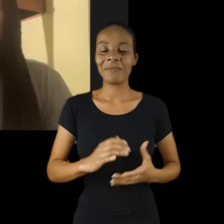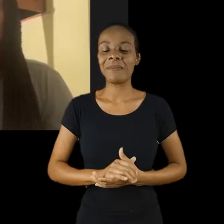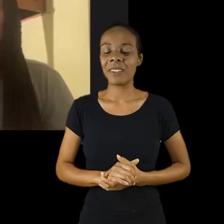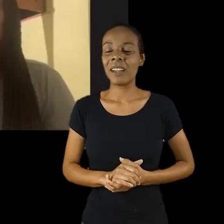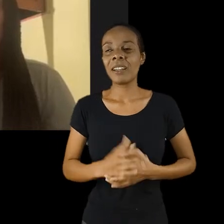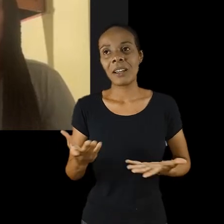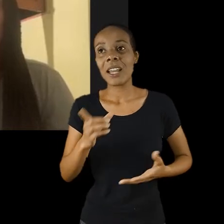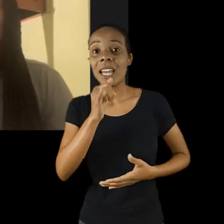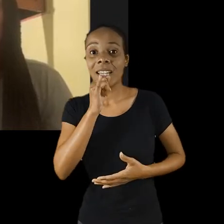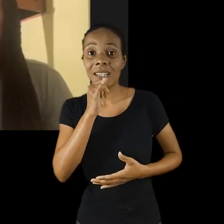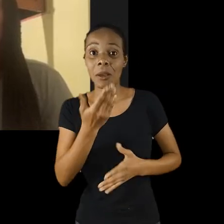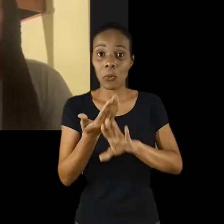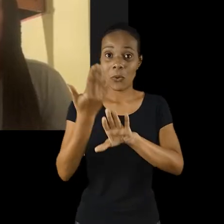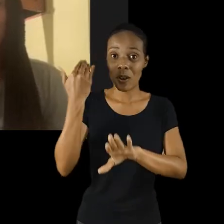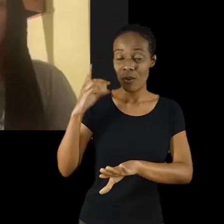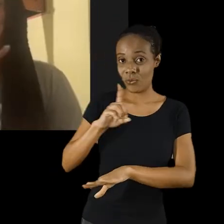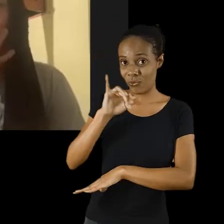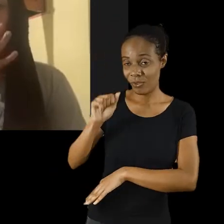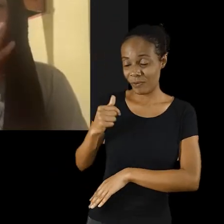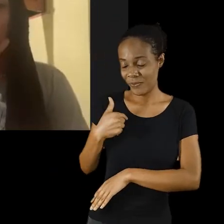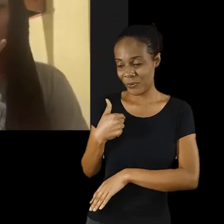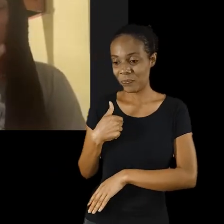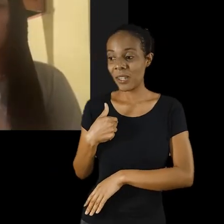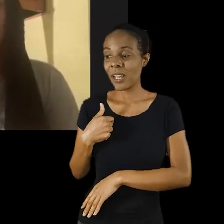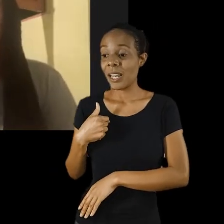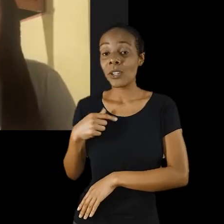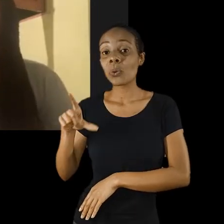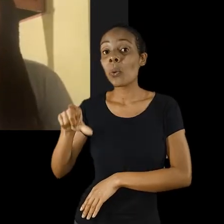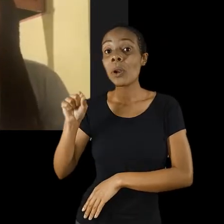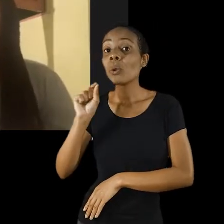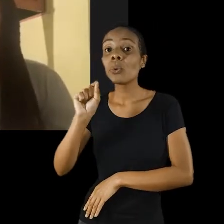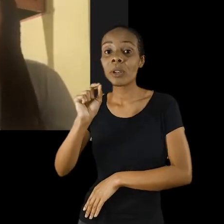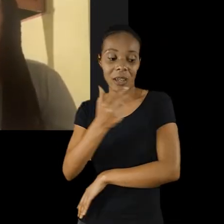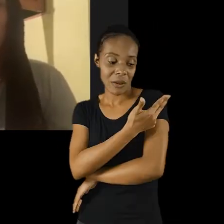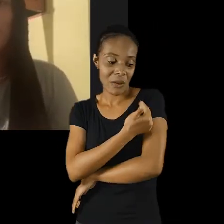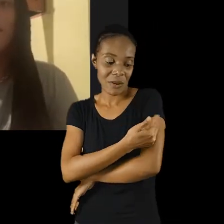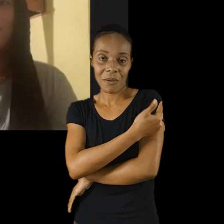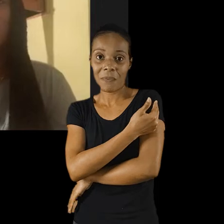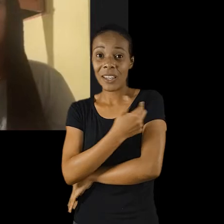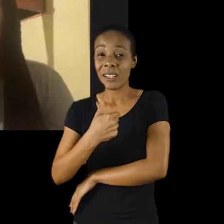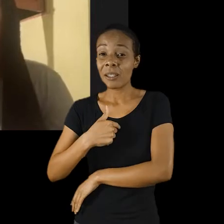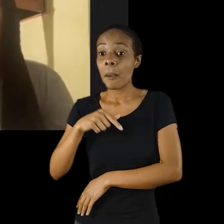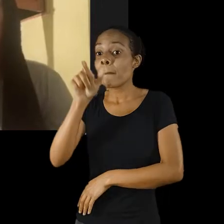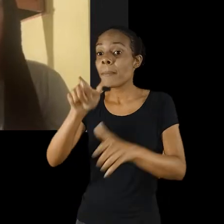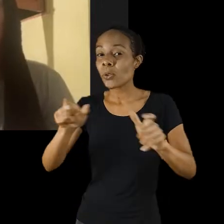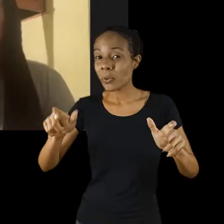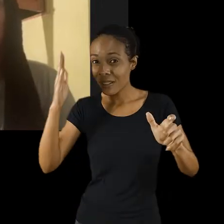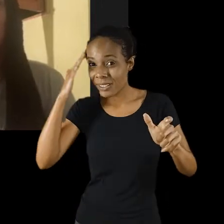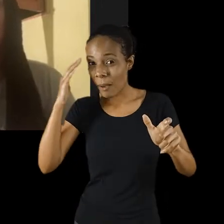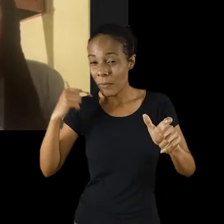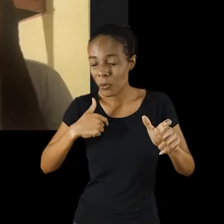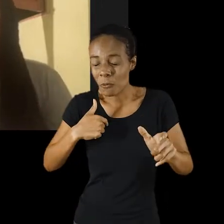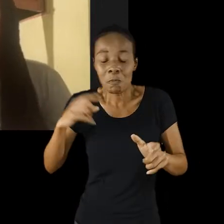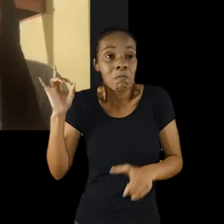dias eu estava querendo escolher uma tatu para fazer, e para quem não sabe, eu tenho fobia de cobra. Mas não é fobia de eu